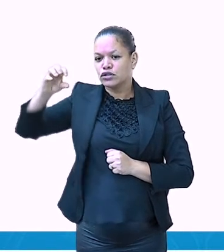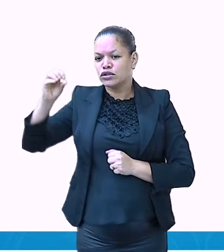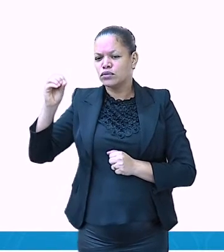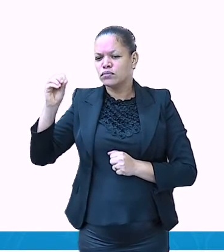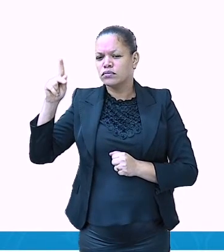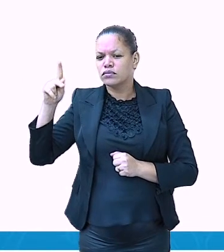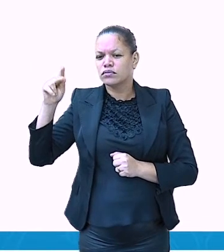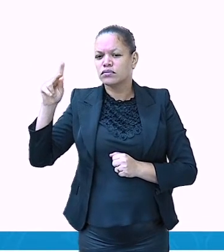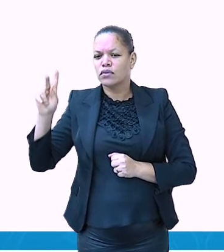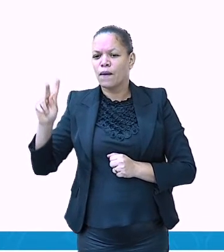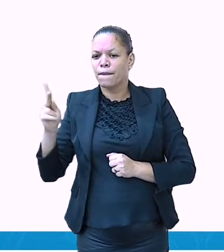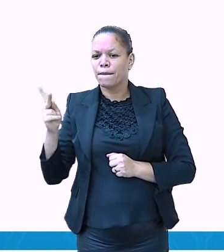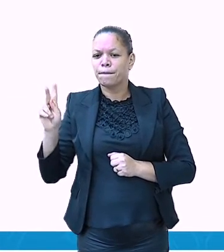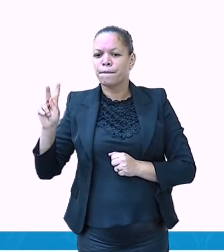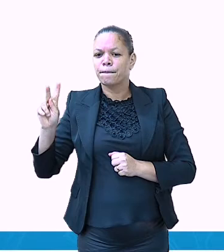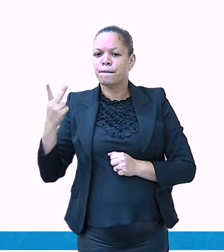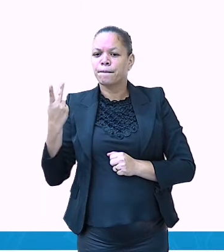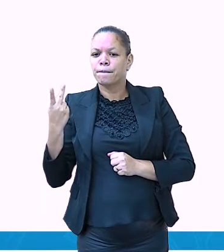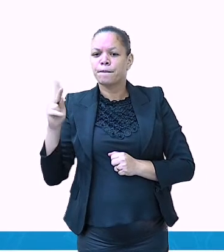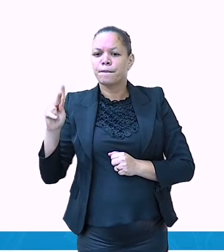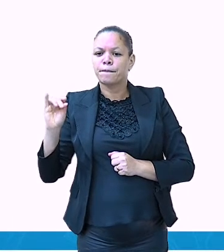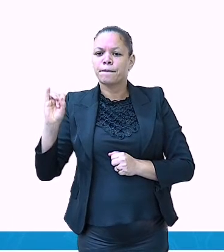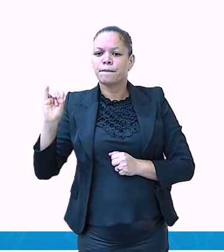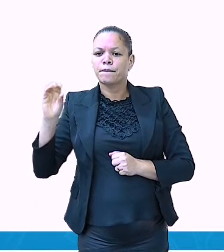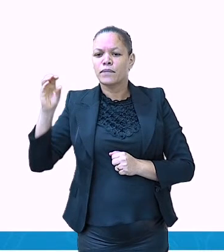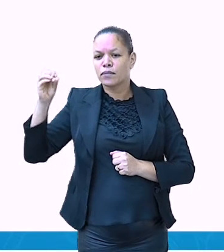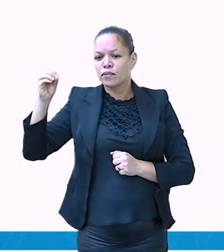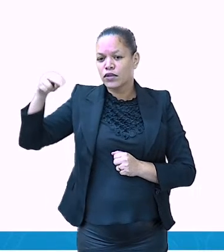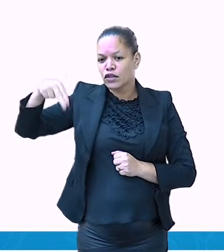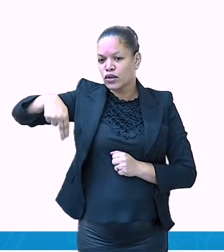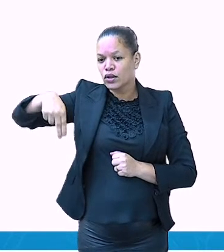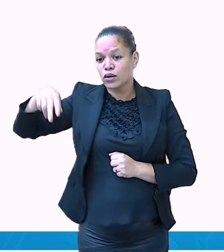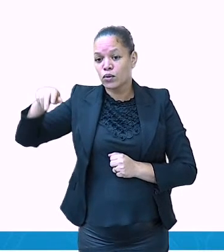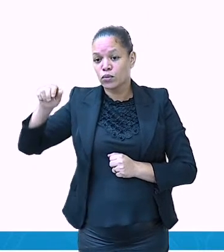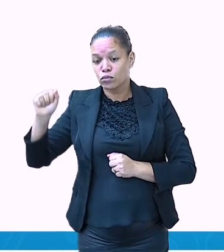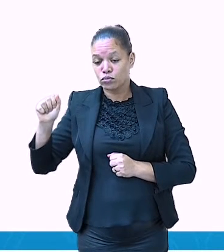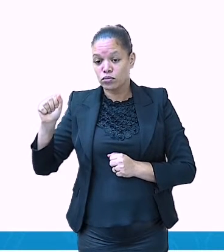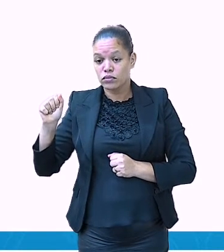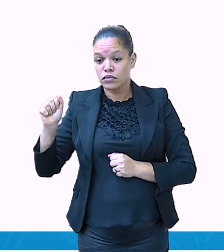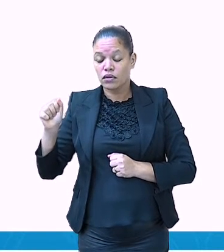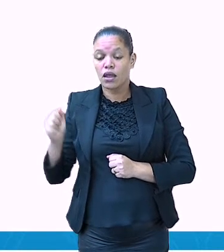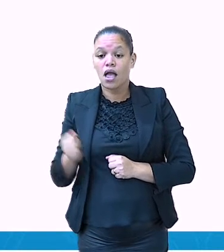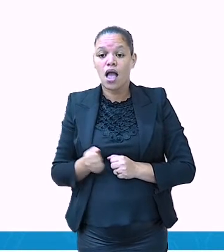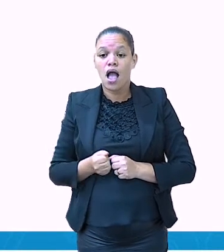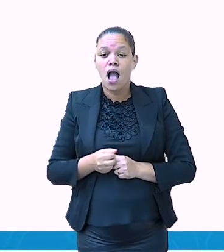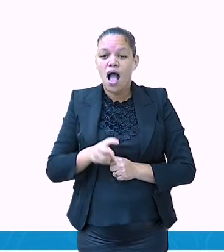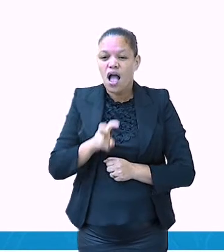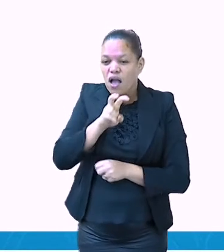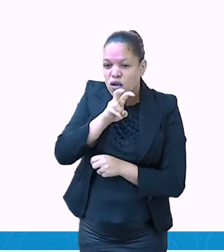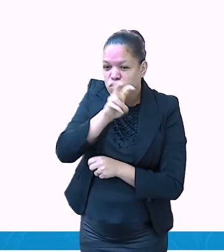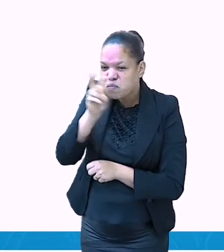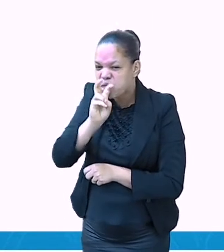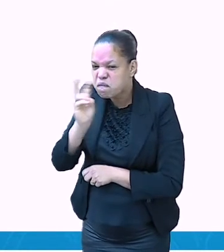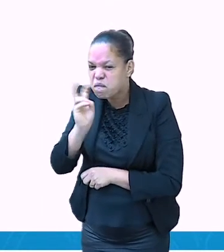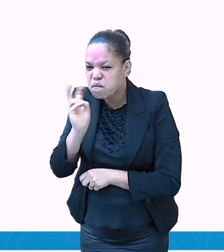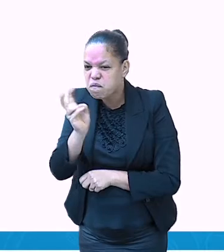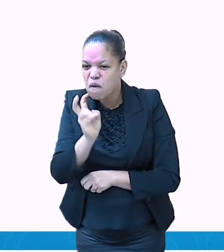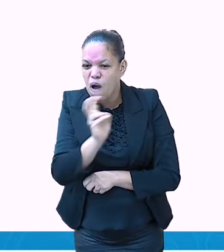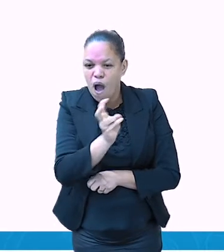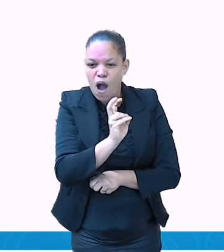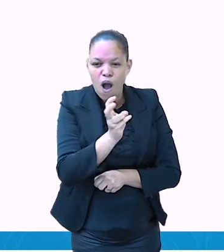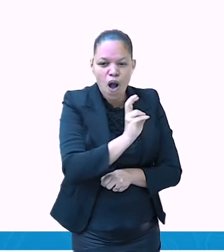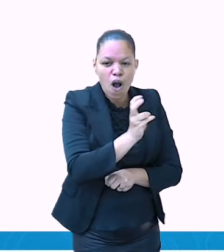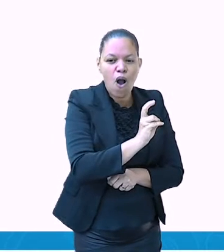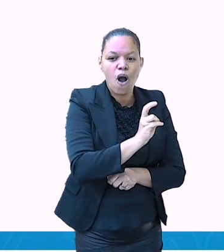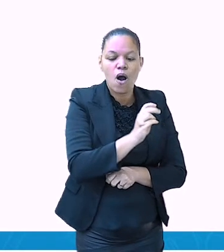ginofiona, que é essa espécie de cobra, ela é chamada... popularmente de